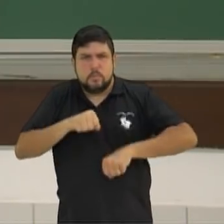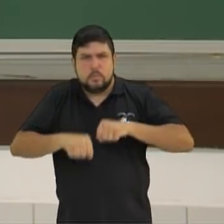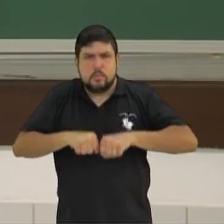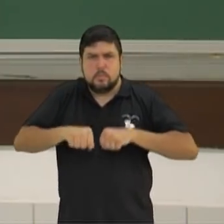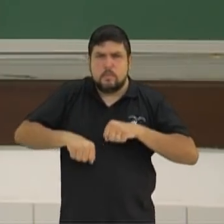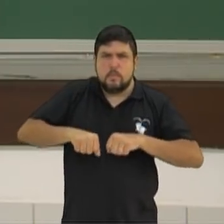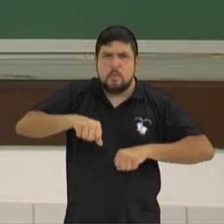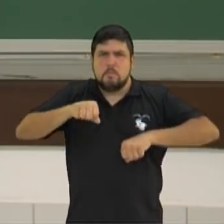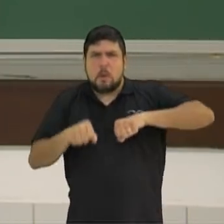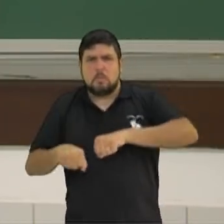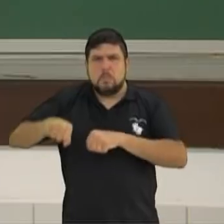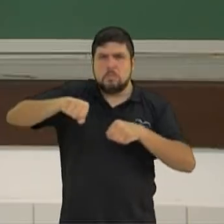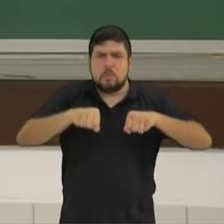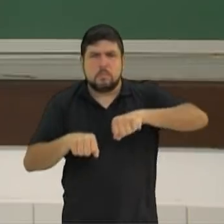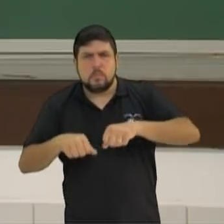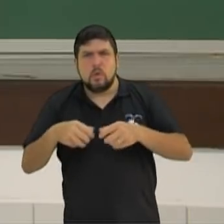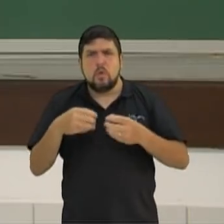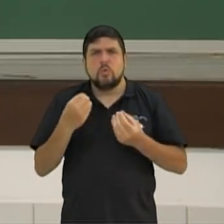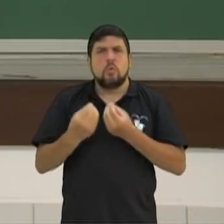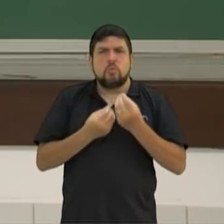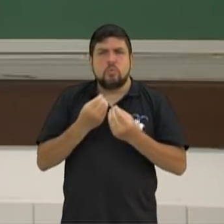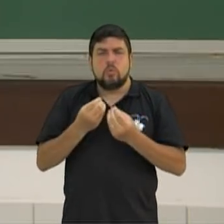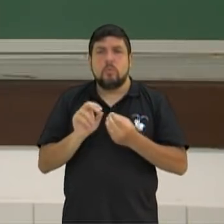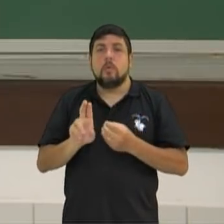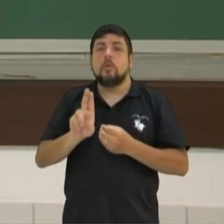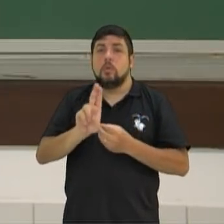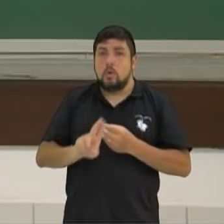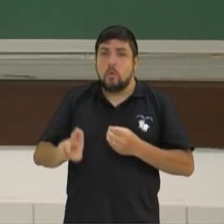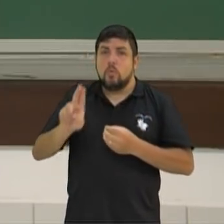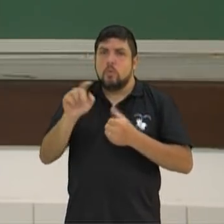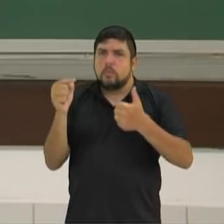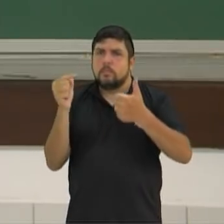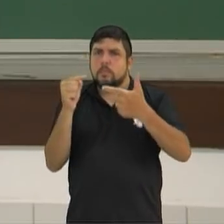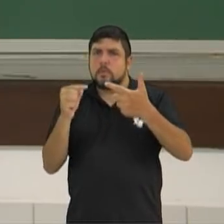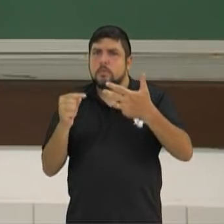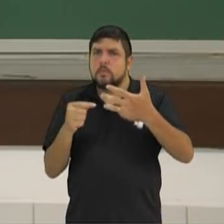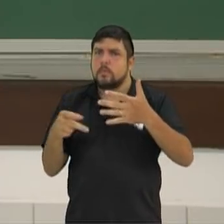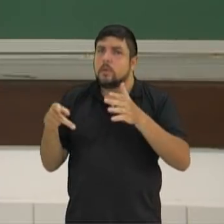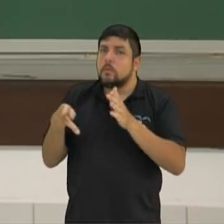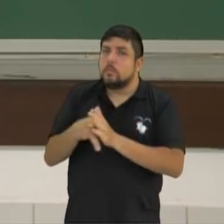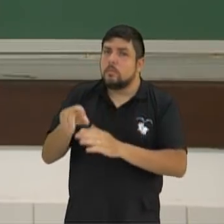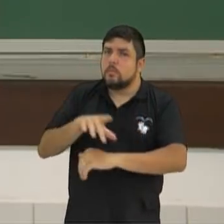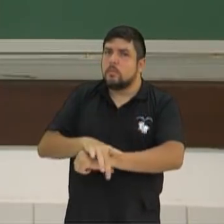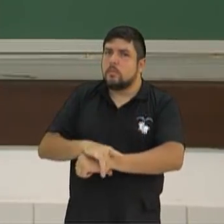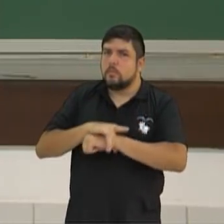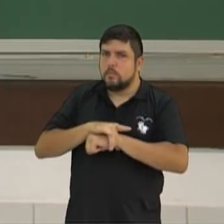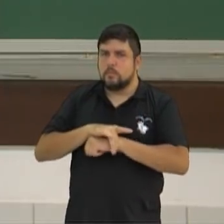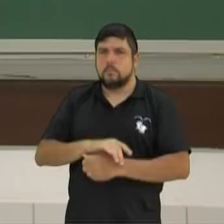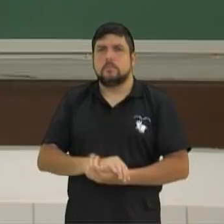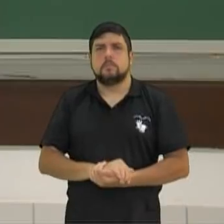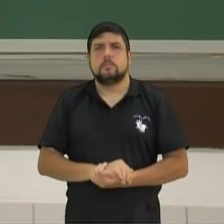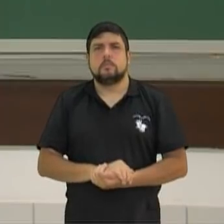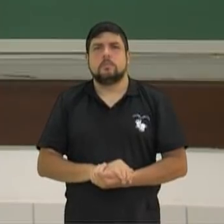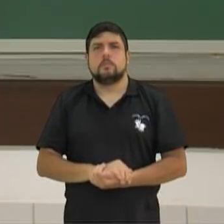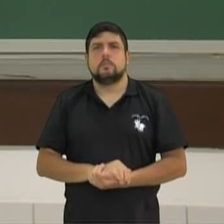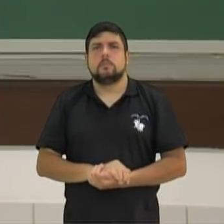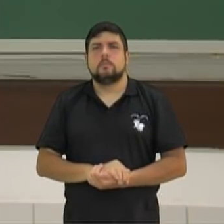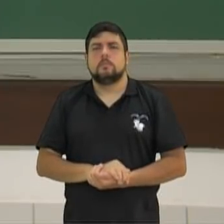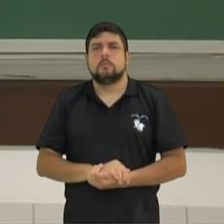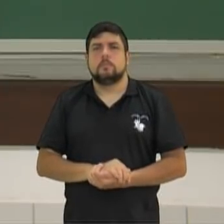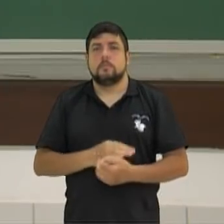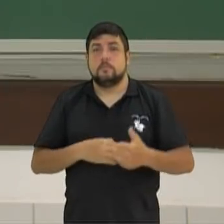segurança? Utilizando os equipamentos próprios de segurança, tá? Então, os essenciais são